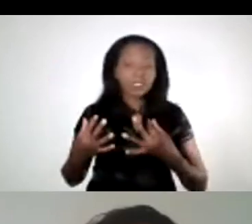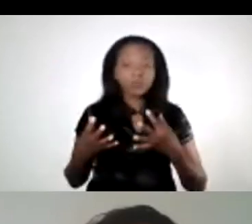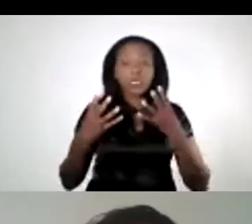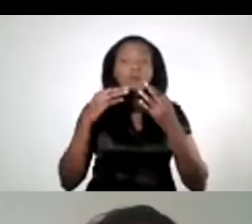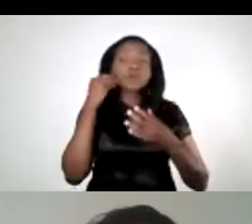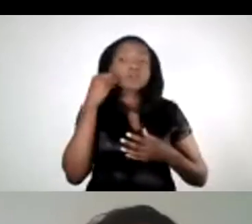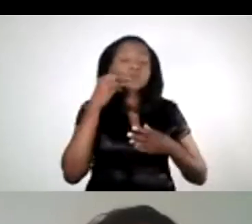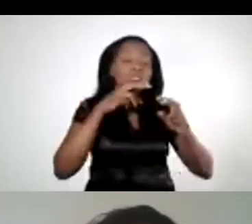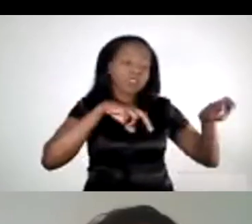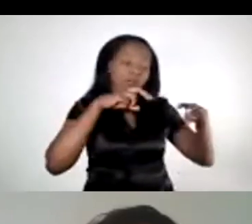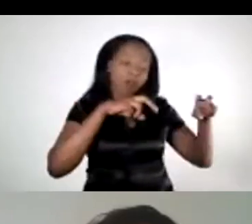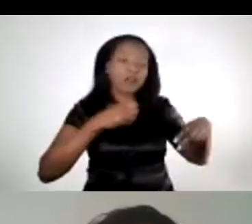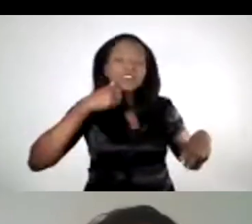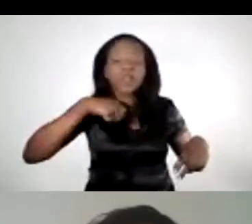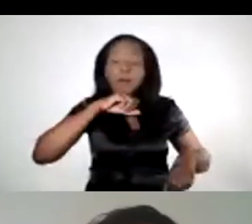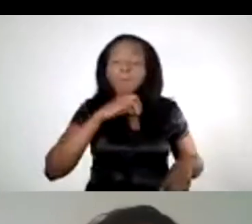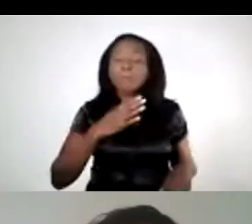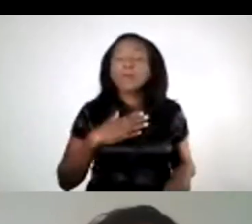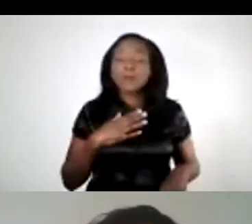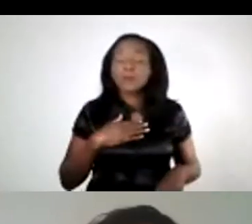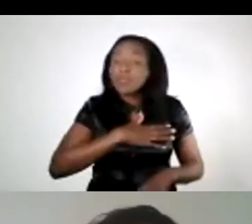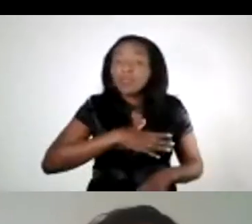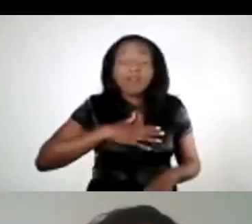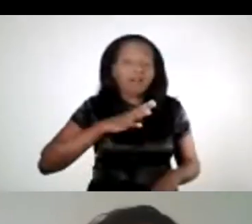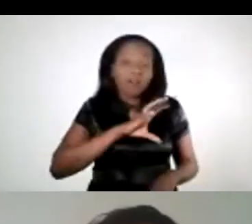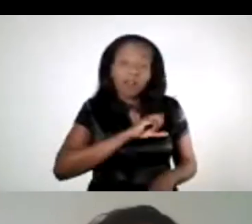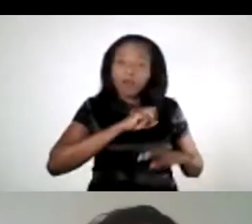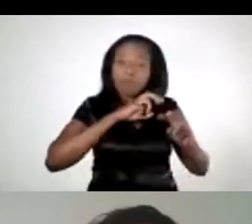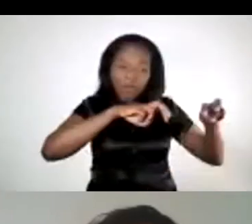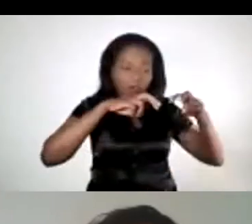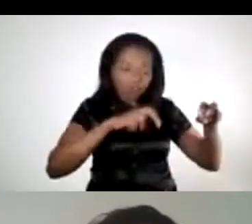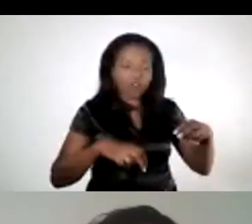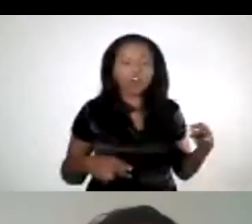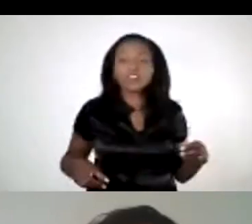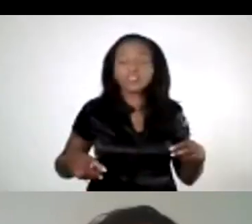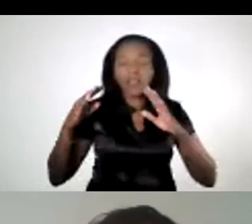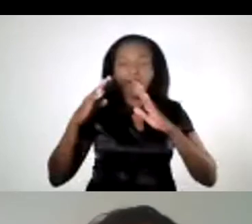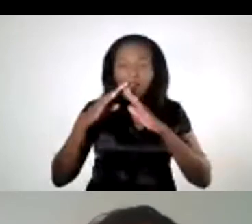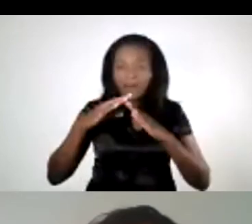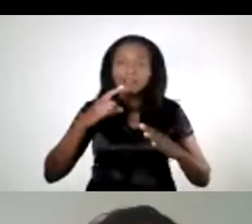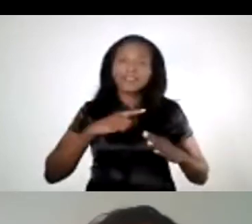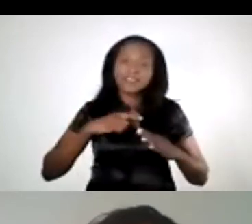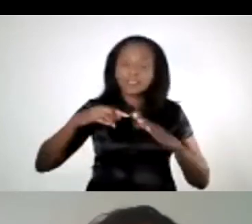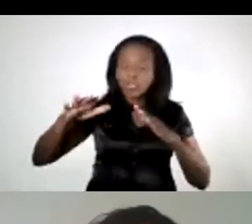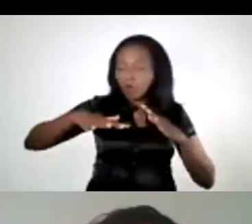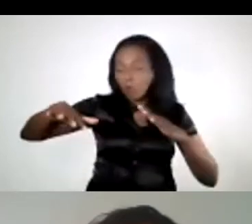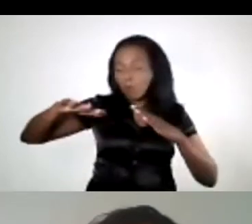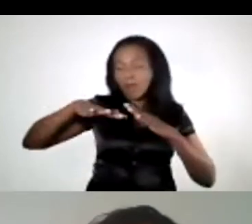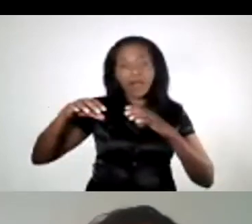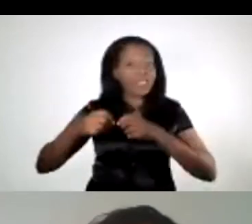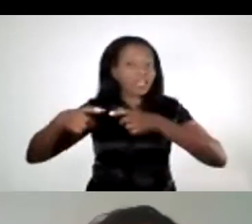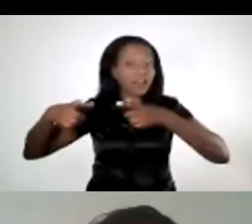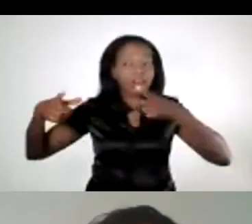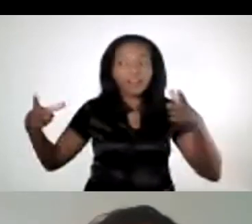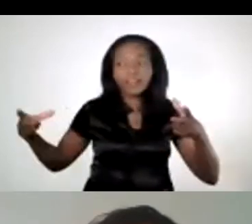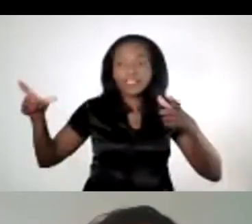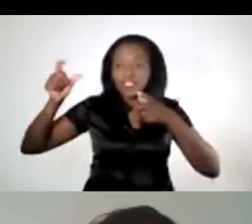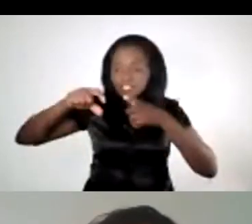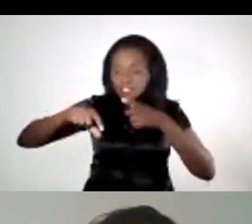de roça. Tem um quintal grande e o quintal dela é sua vida. Roça é vida. Planta